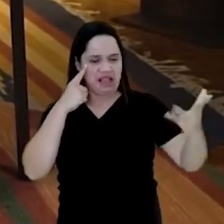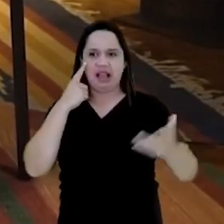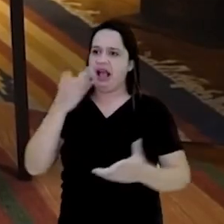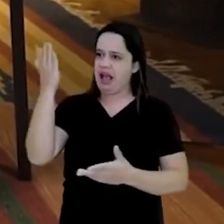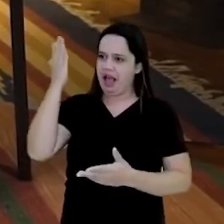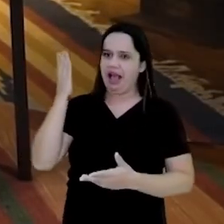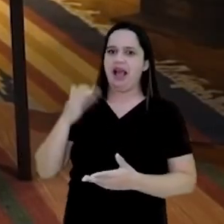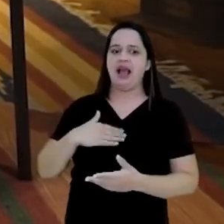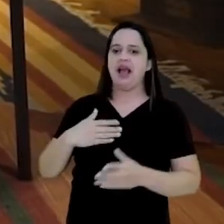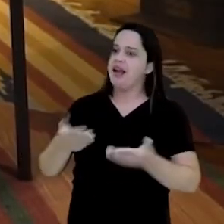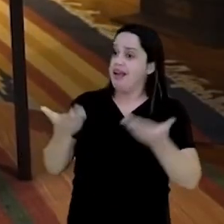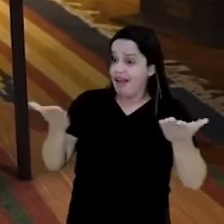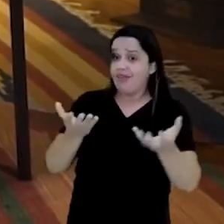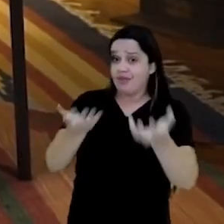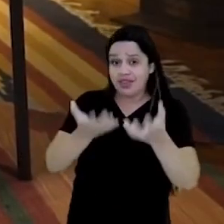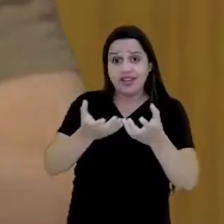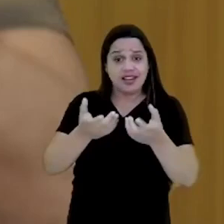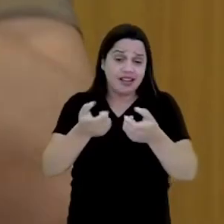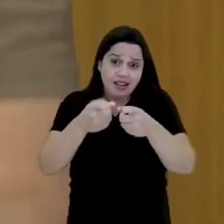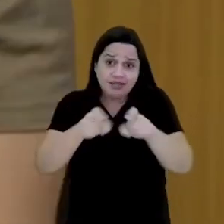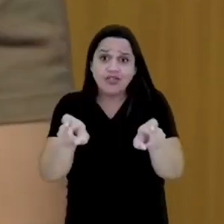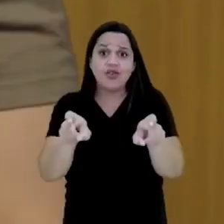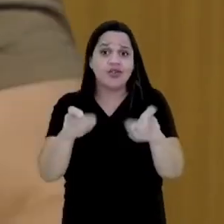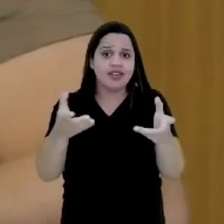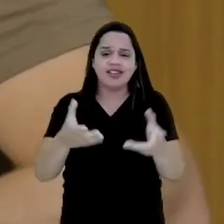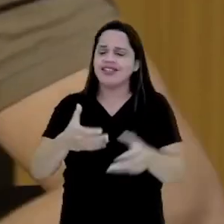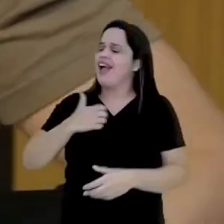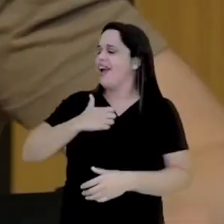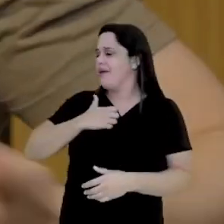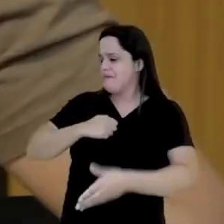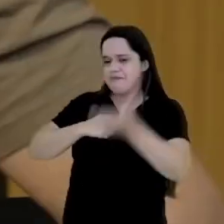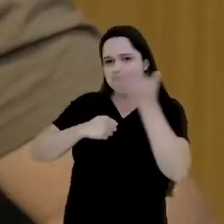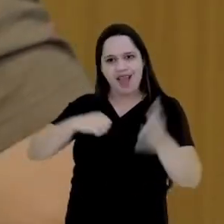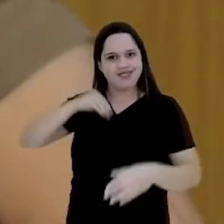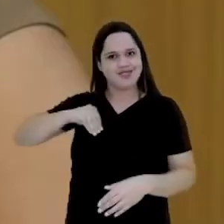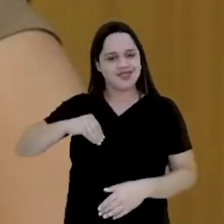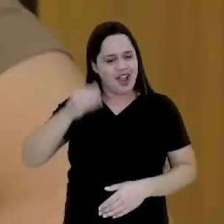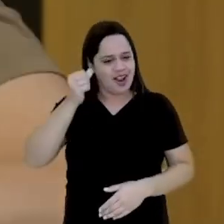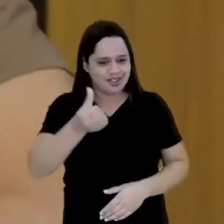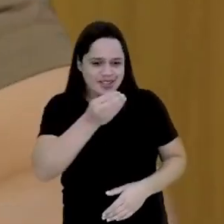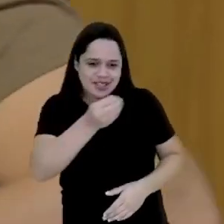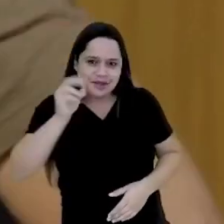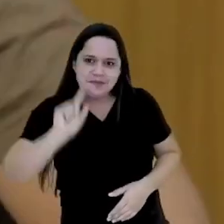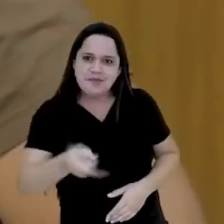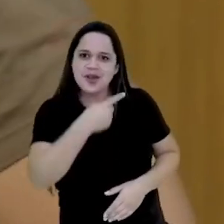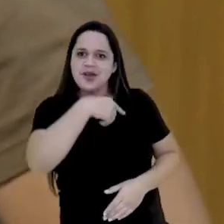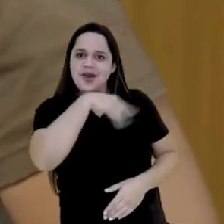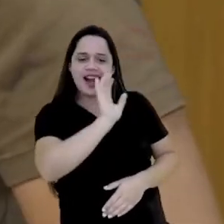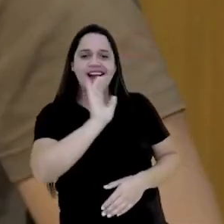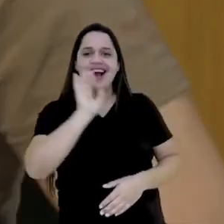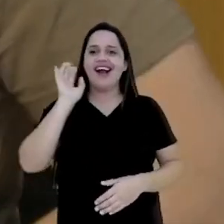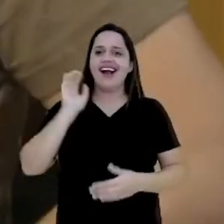eu queria ter ginecologista cara que merda mano tem que há 600 mil por mês